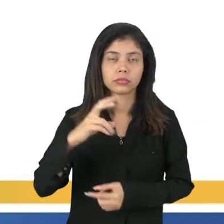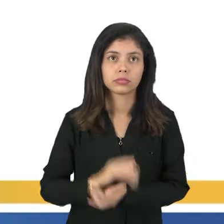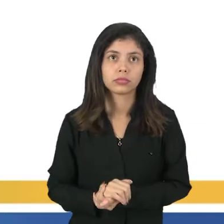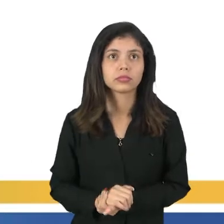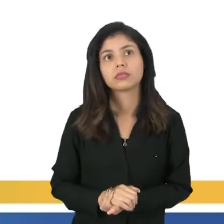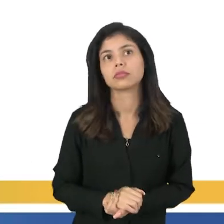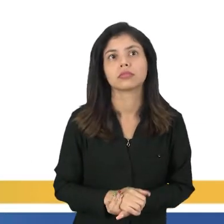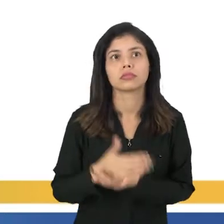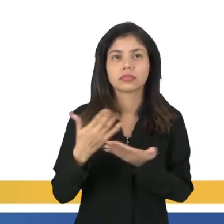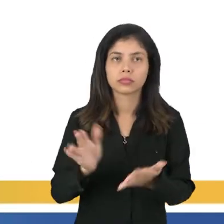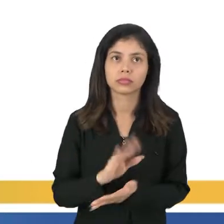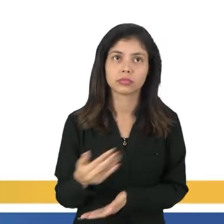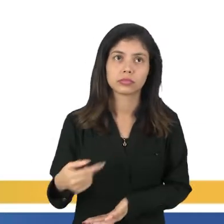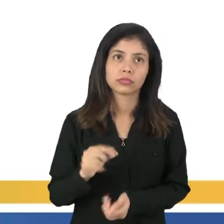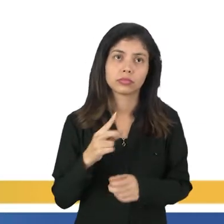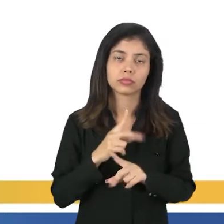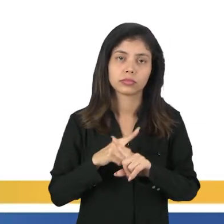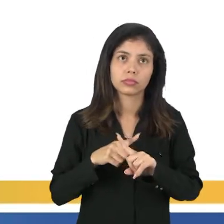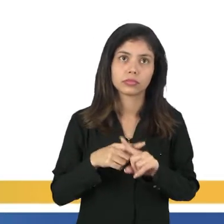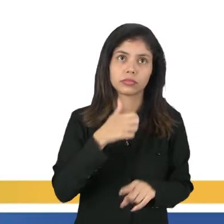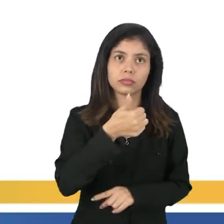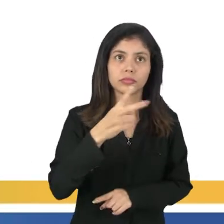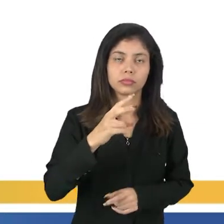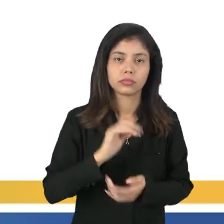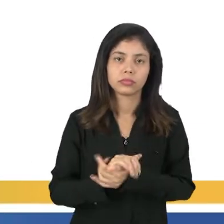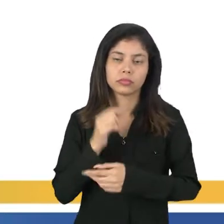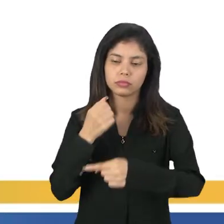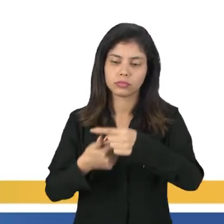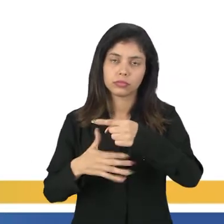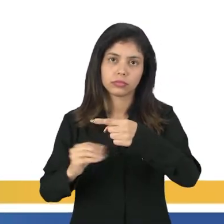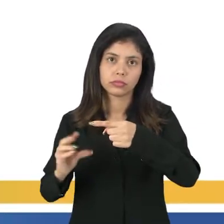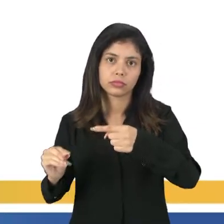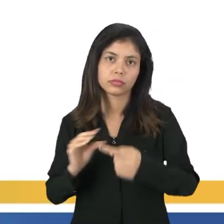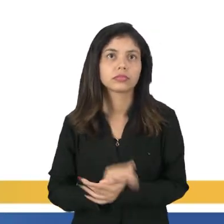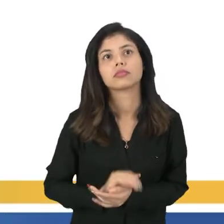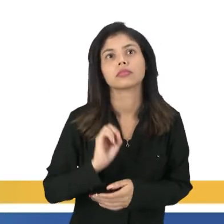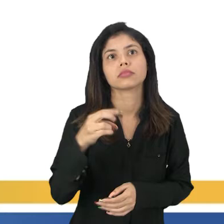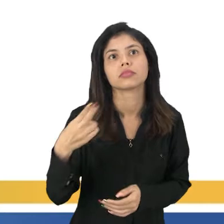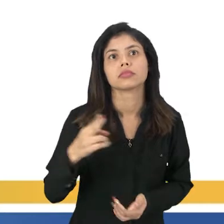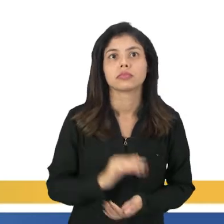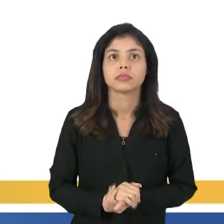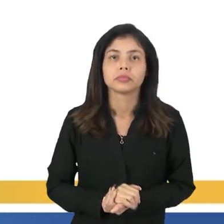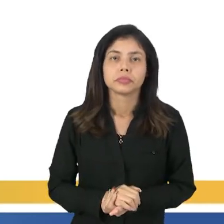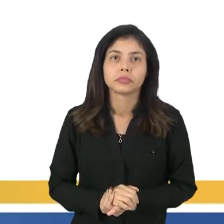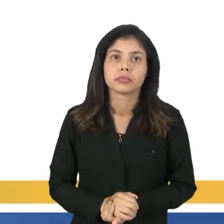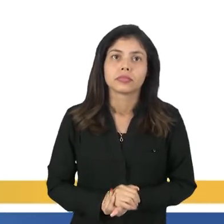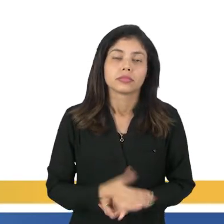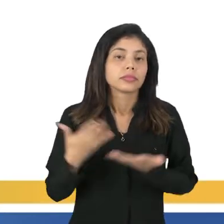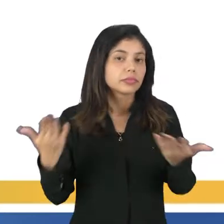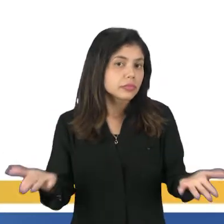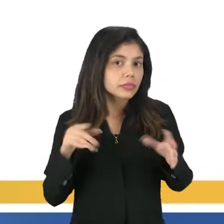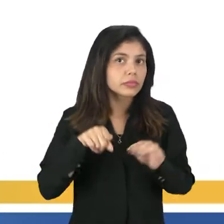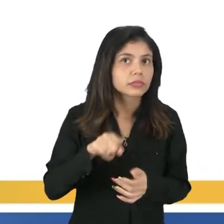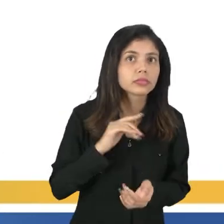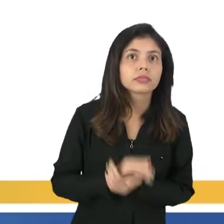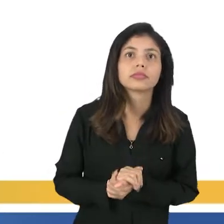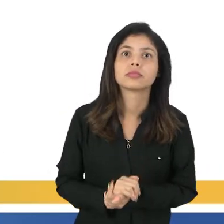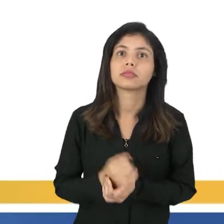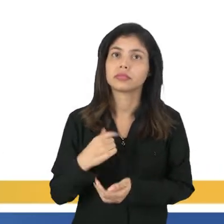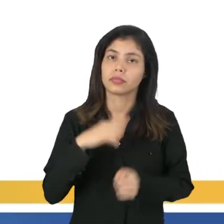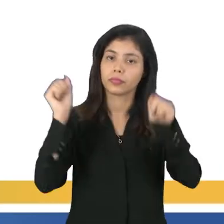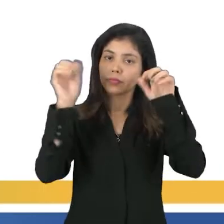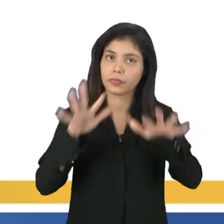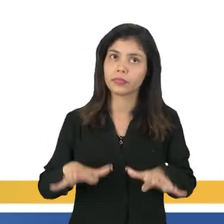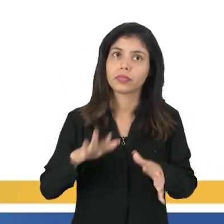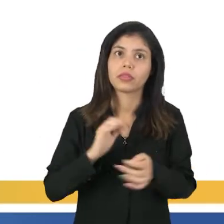25. E quando eu faço essa multiplicação, vai ficar 25 sobre 100. Ou seja, né? Portanto, o desconto da promoção